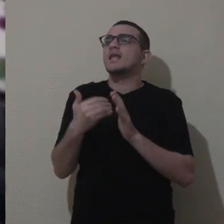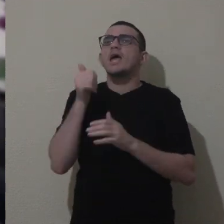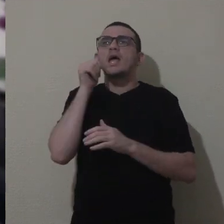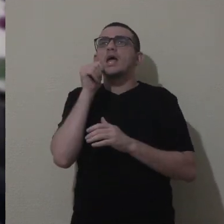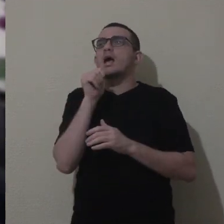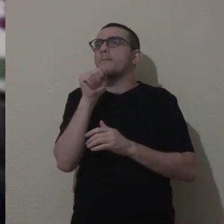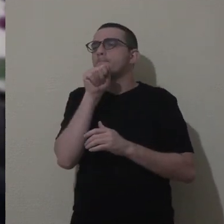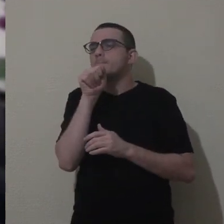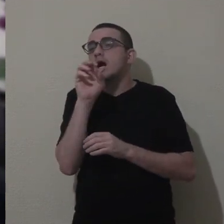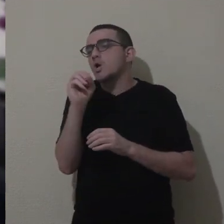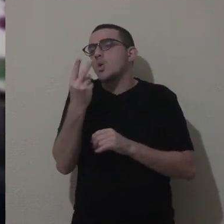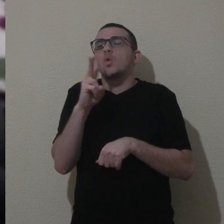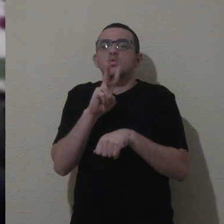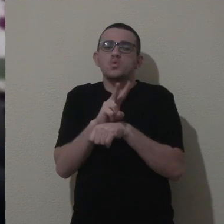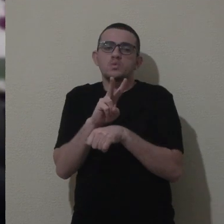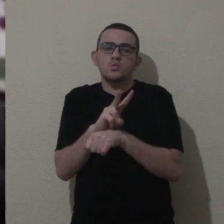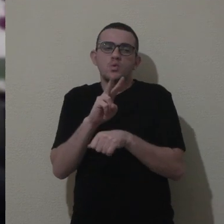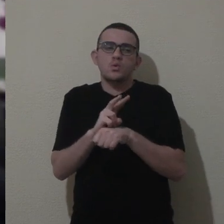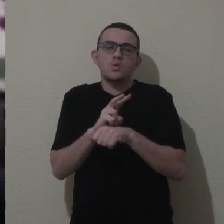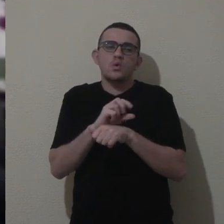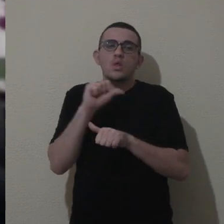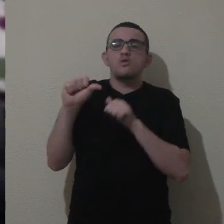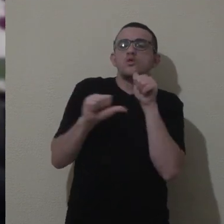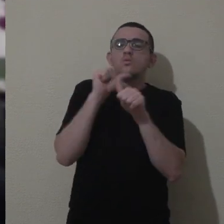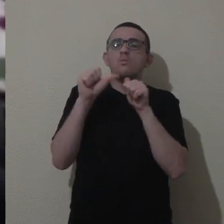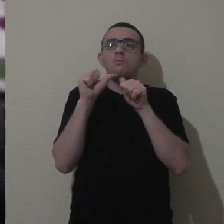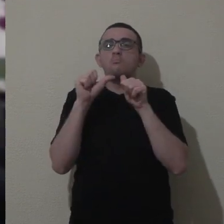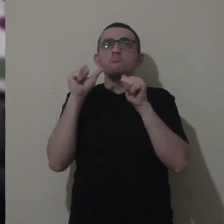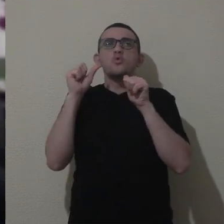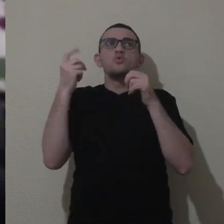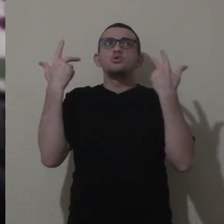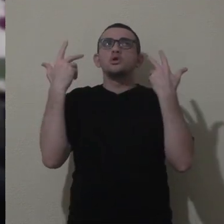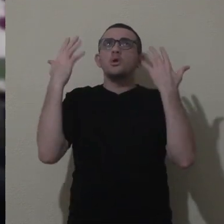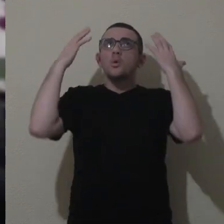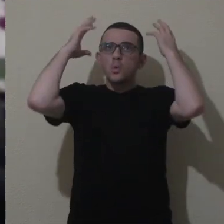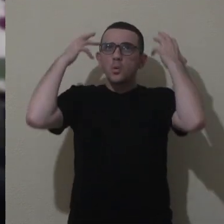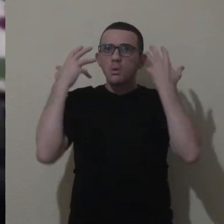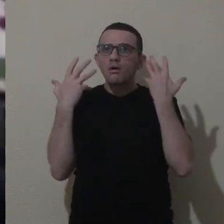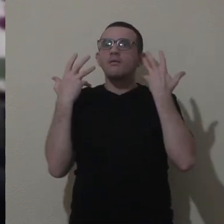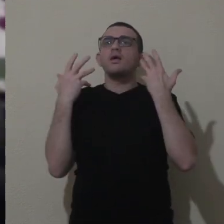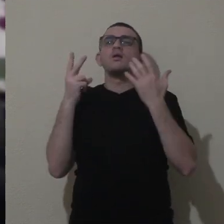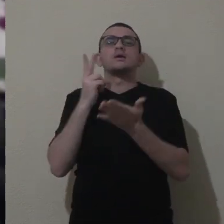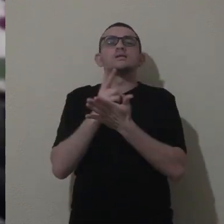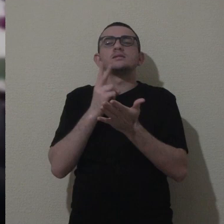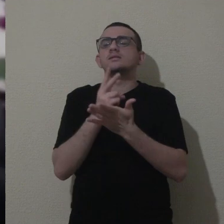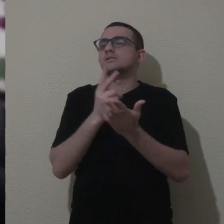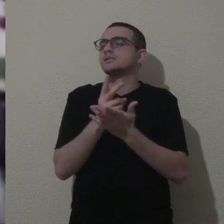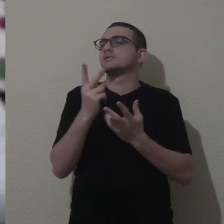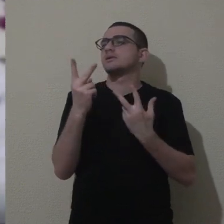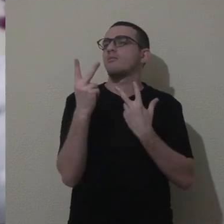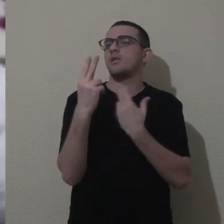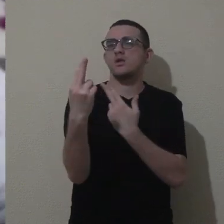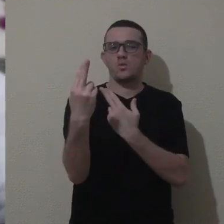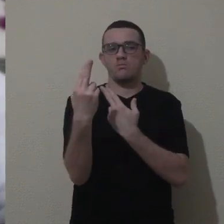a mãe ou quem está cuidando não mude o penteado, seja sempre mesmo referencial.